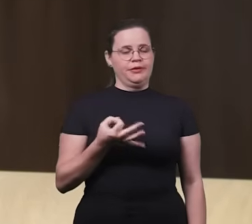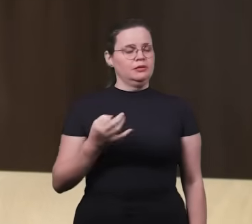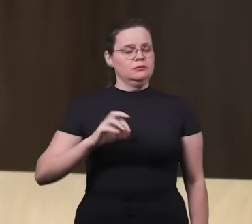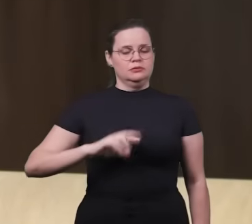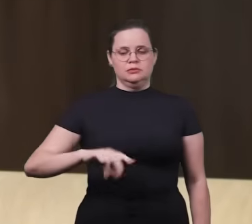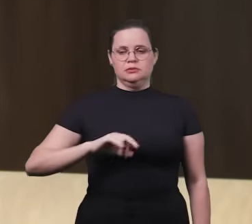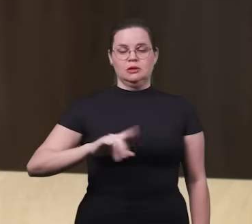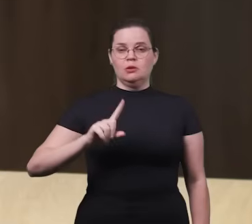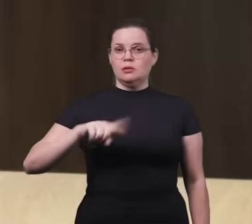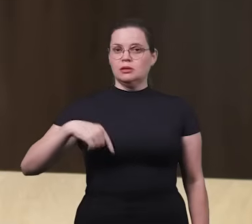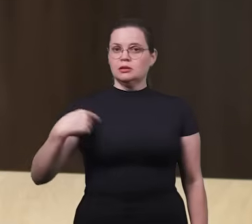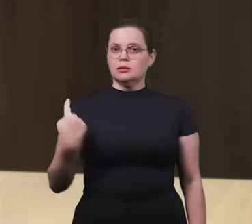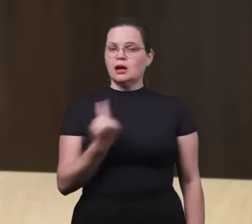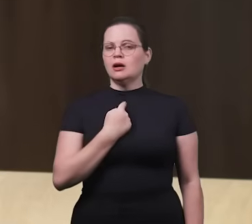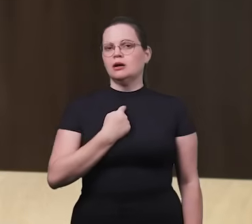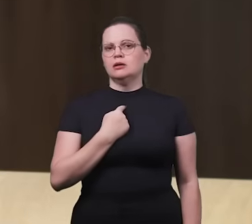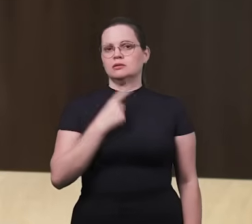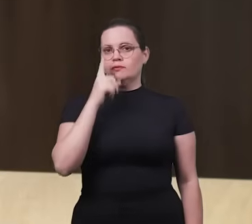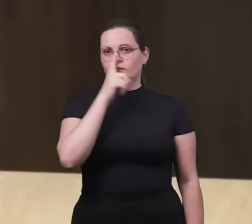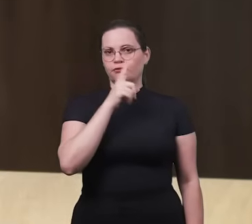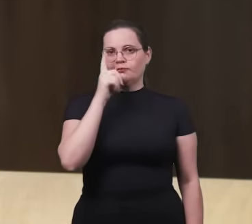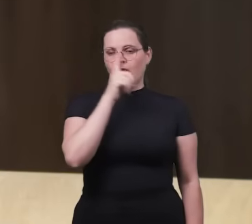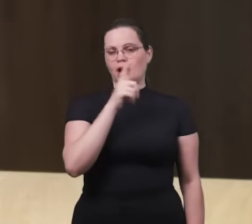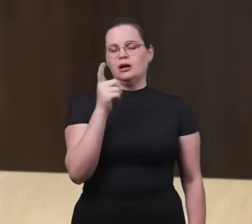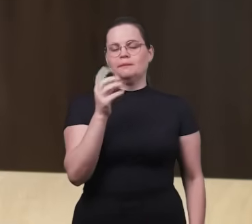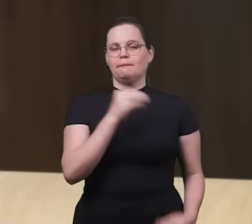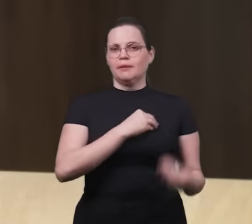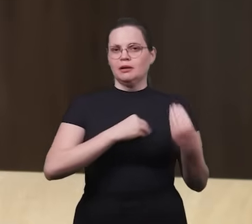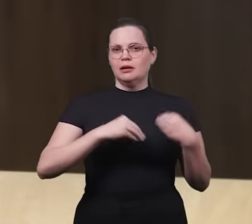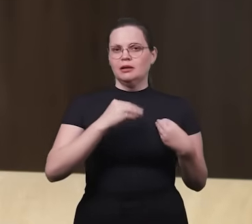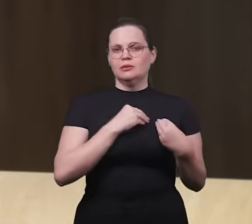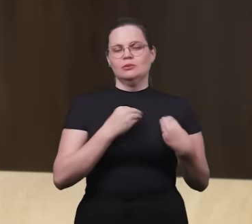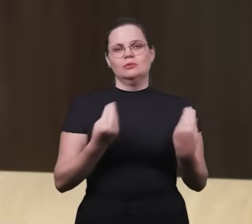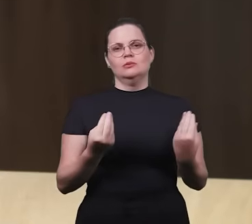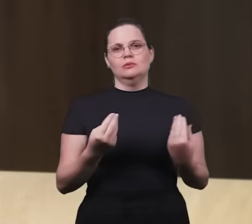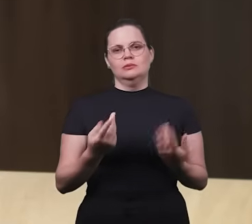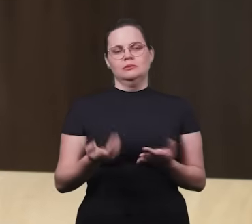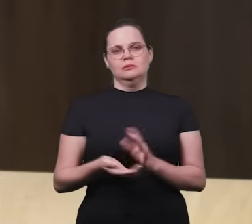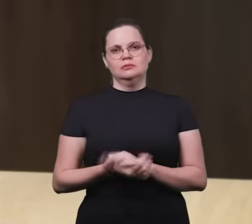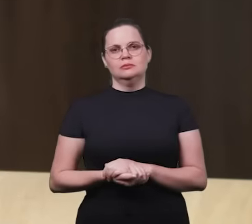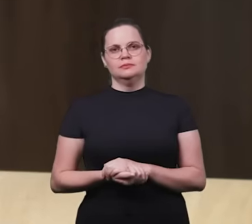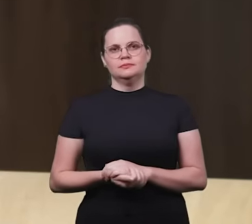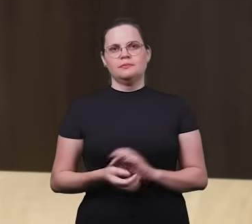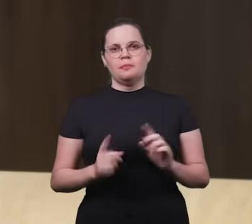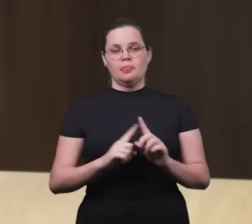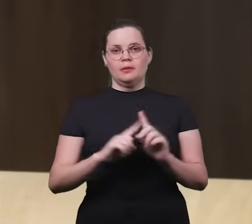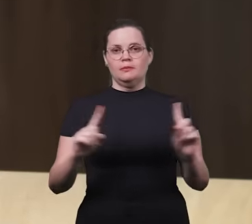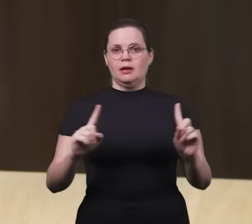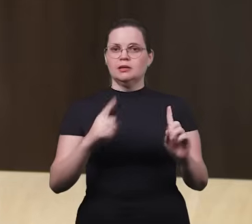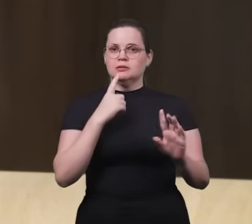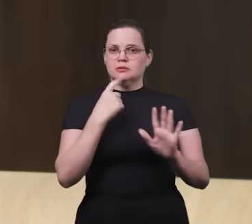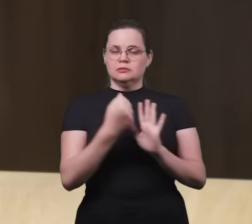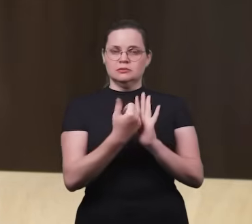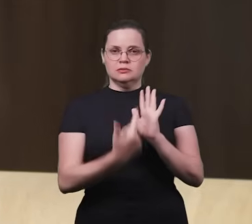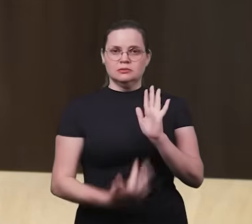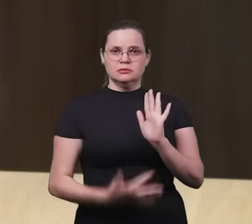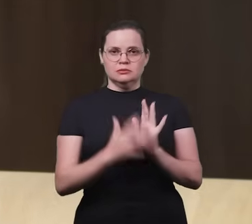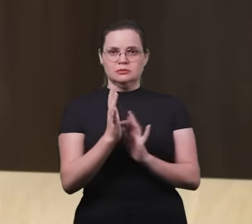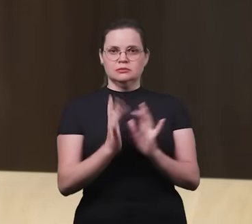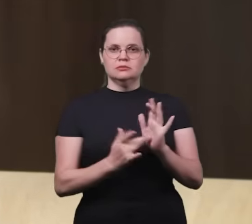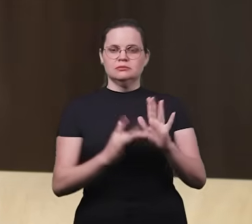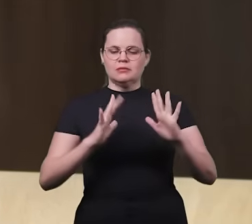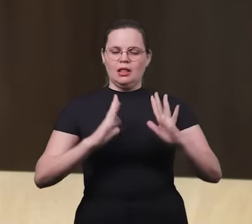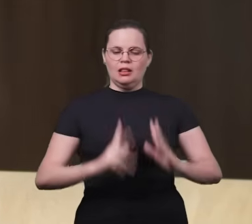longe disso. Nós somos imperfeitos, somos pecadores, mas o sangue de Jesus, ele